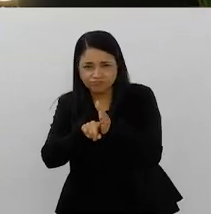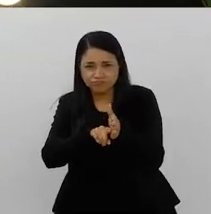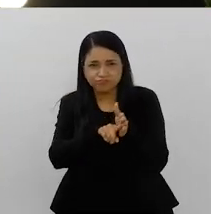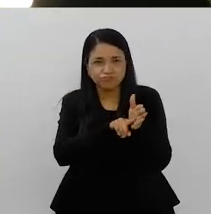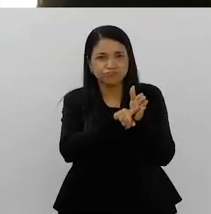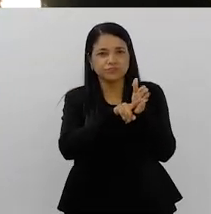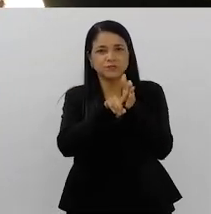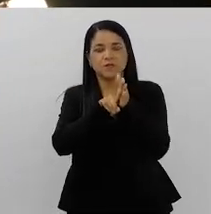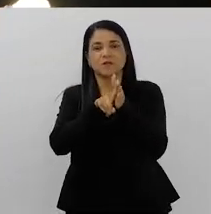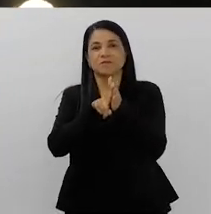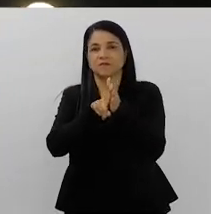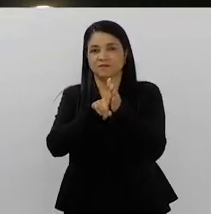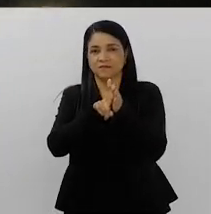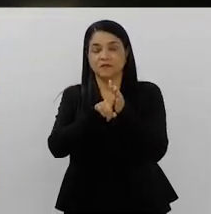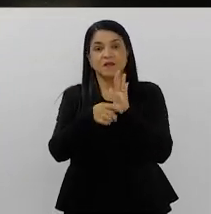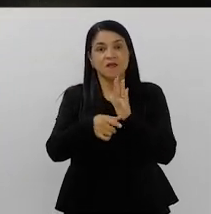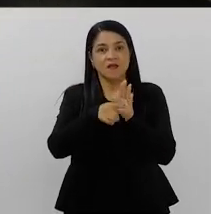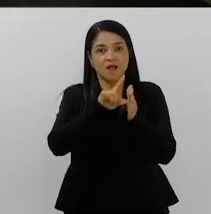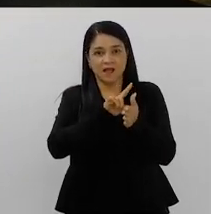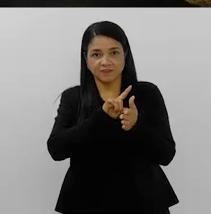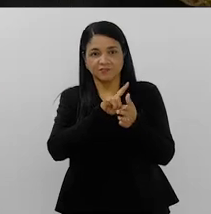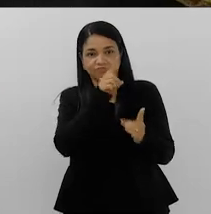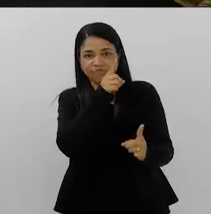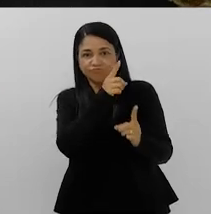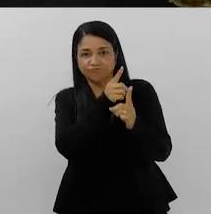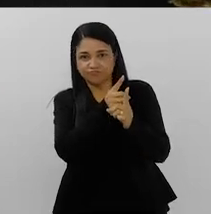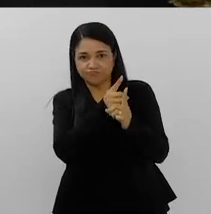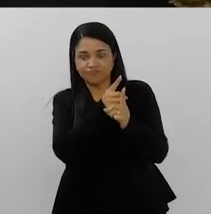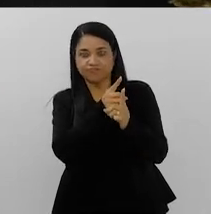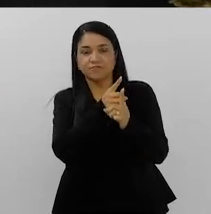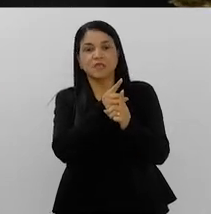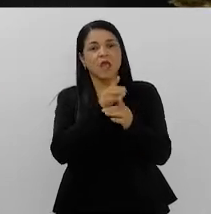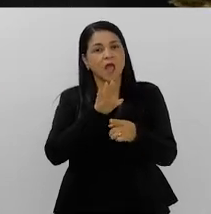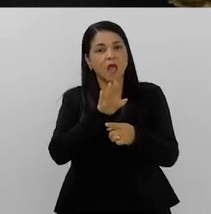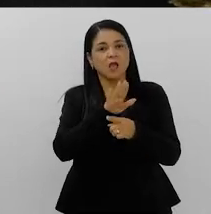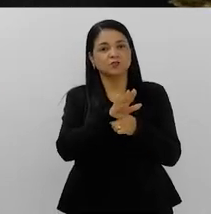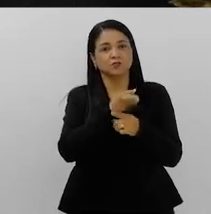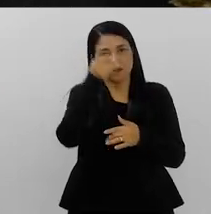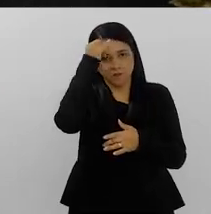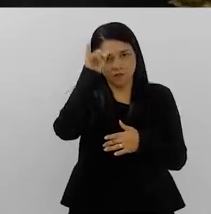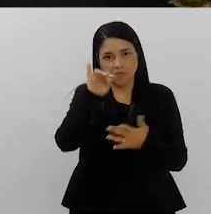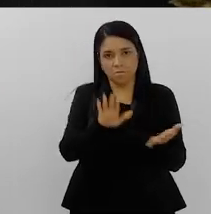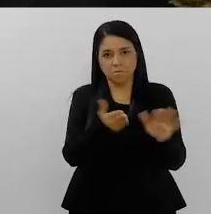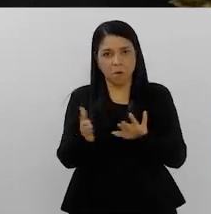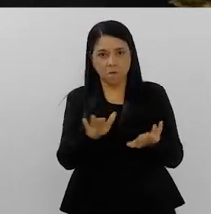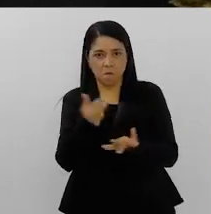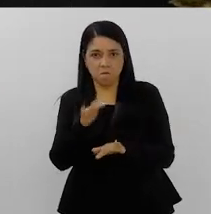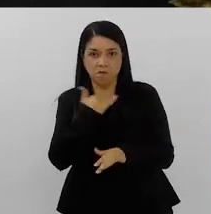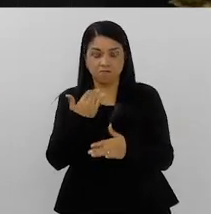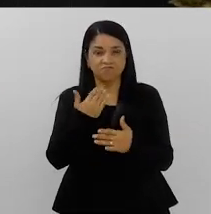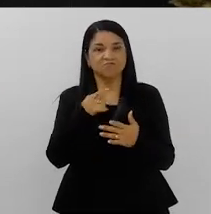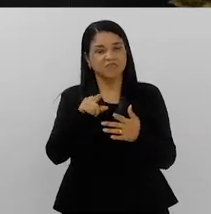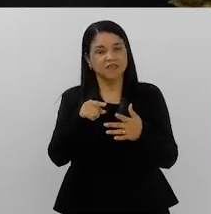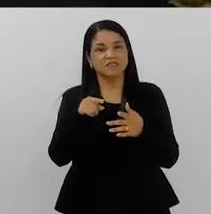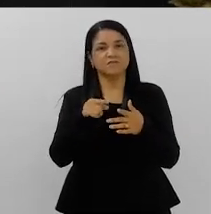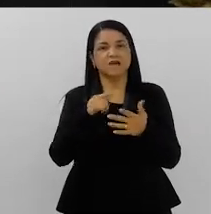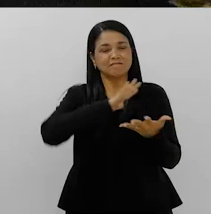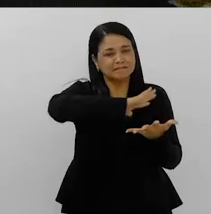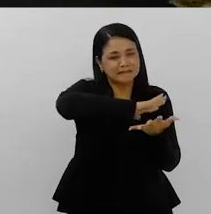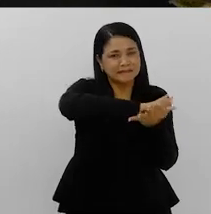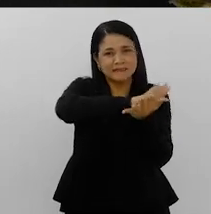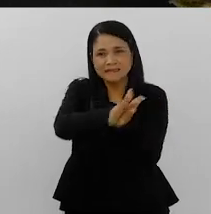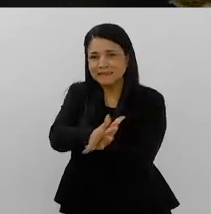detecção precoce contribuem para a redução da incidência e da mortalidade mas ainda H